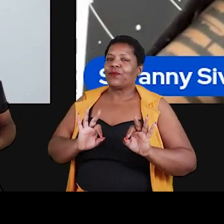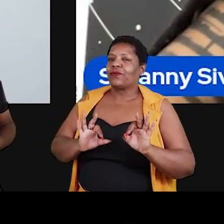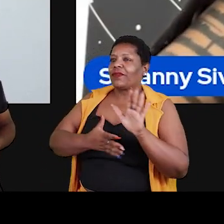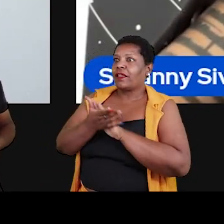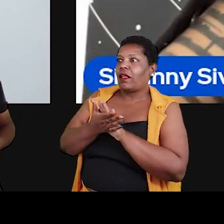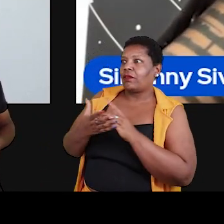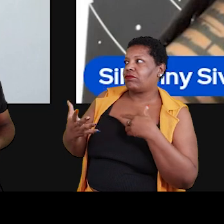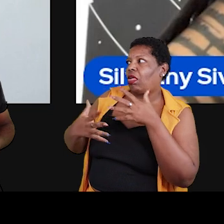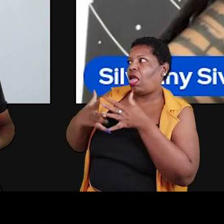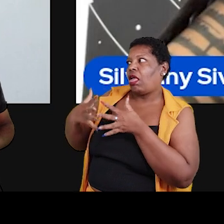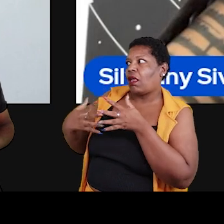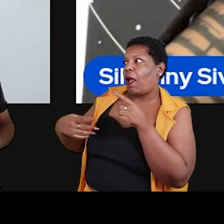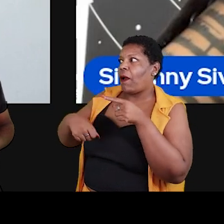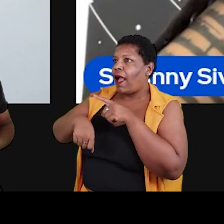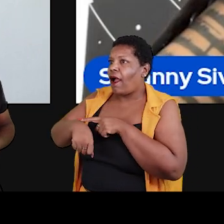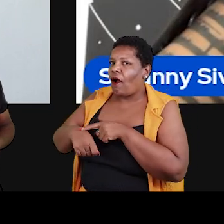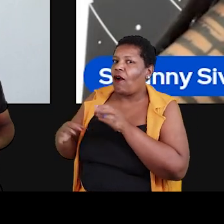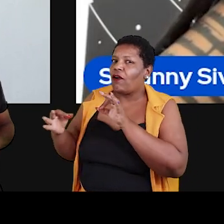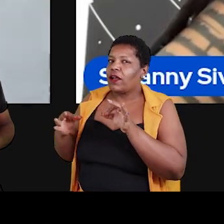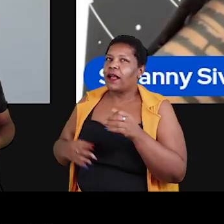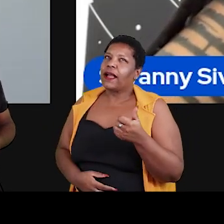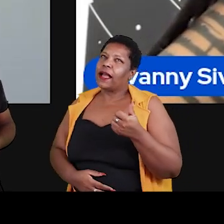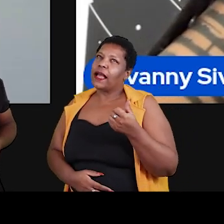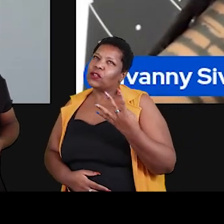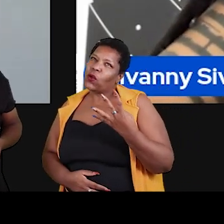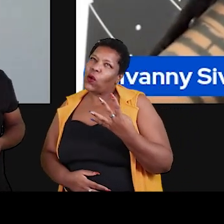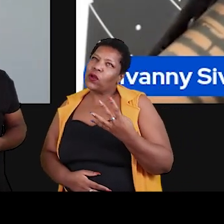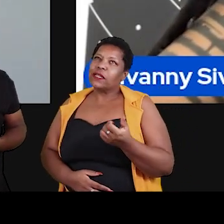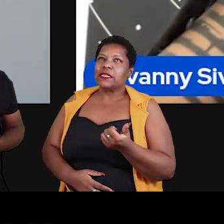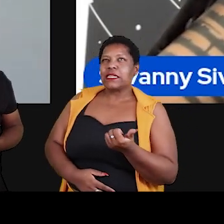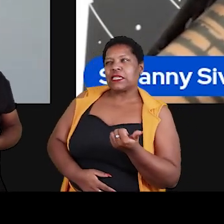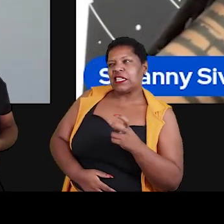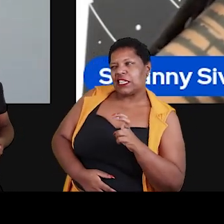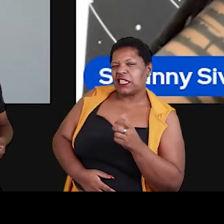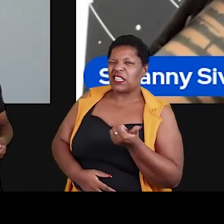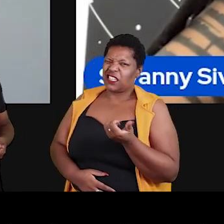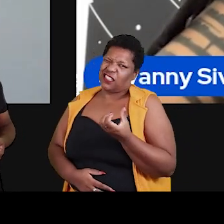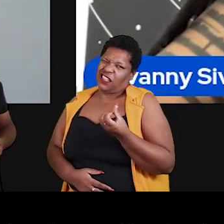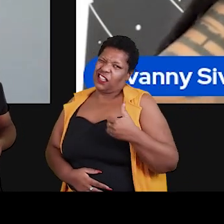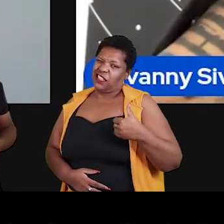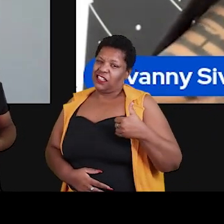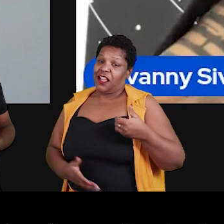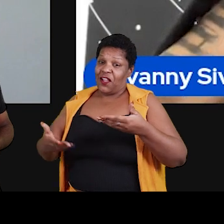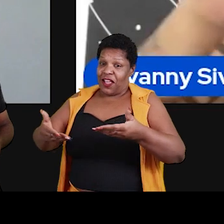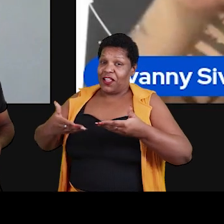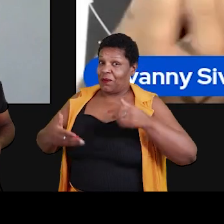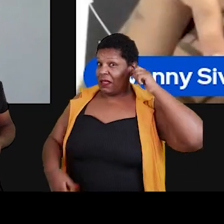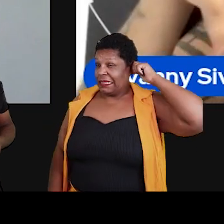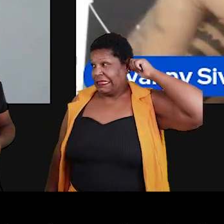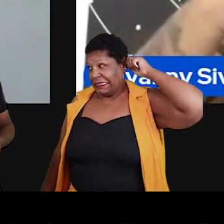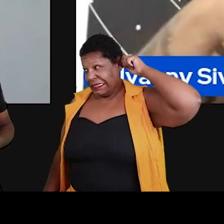se choque, né? Aos meus 14, 15, 16 ali mais ou menos, eu recebi a primeira